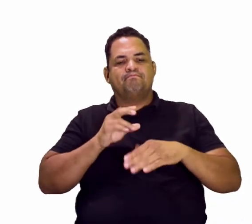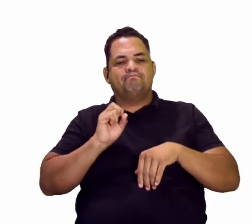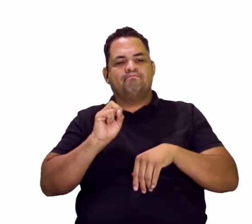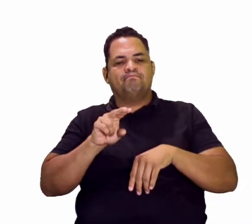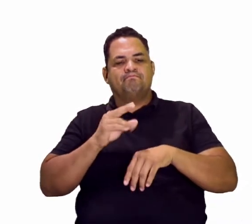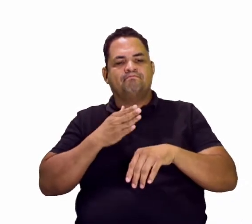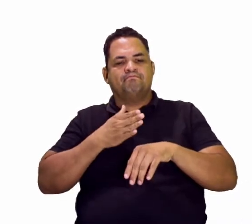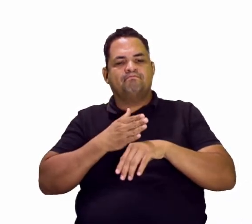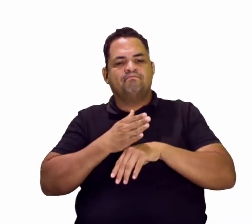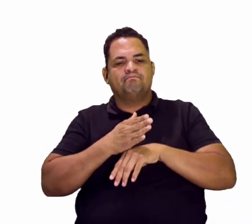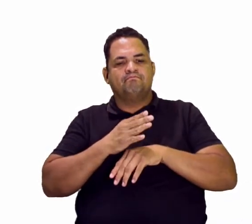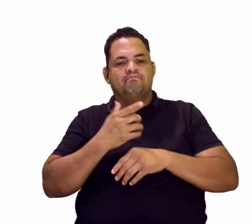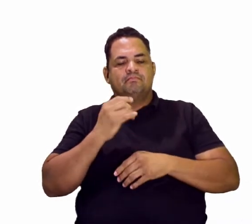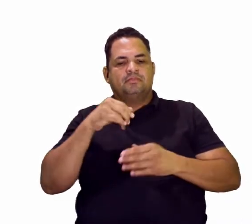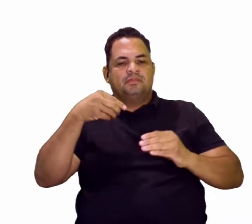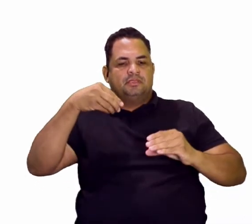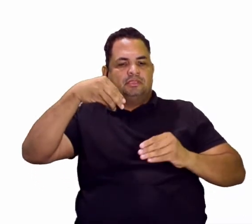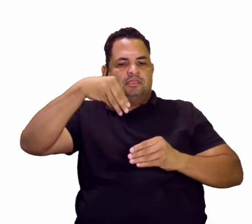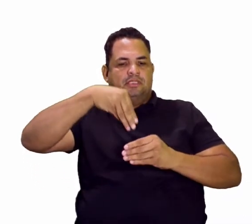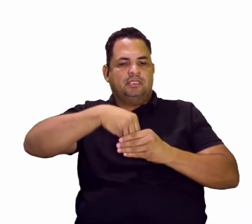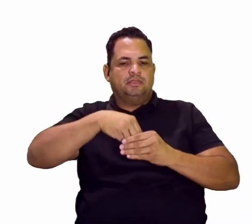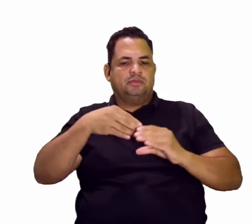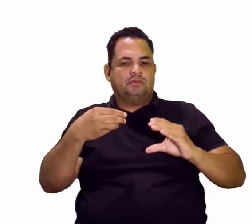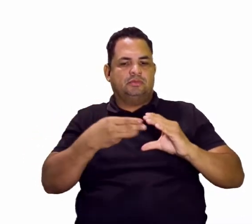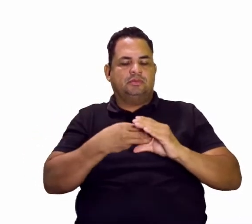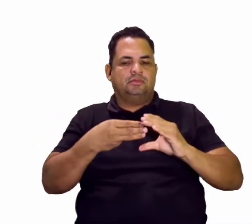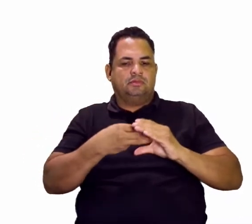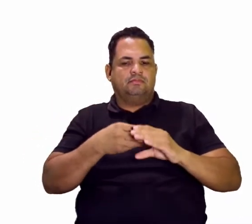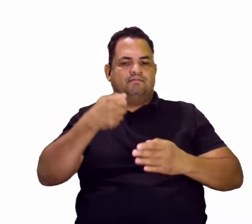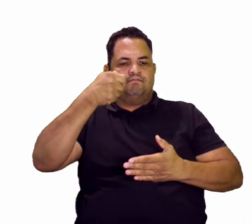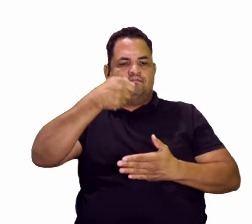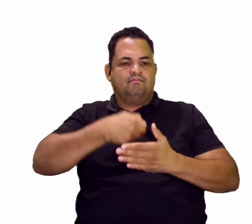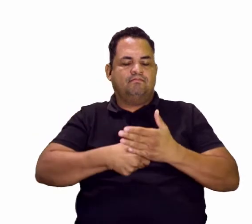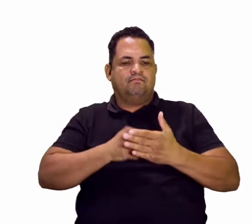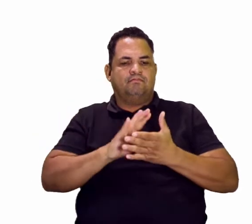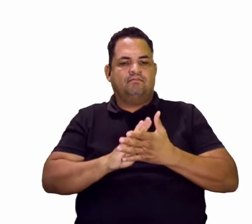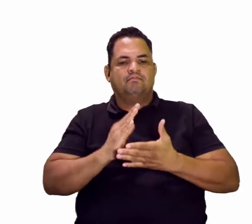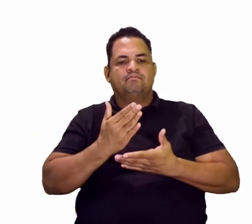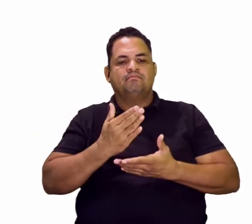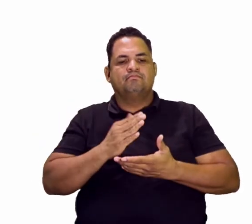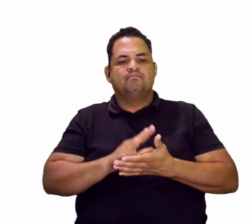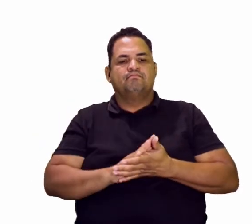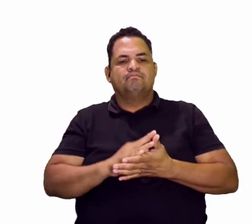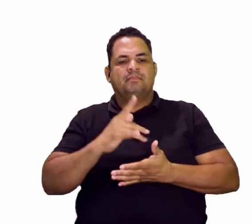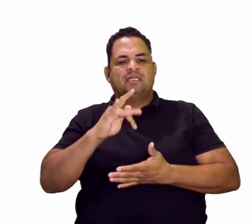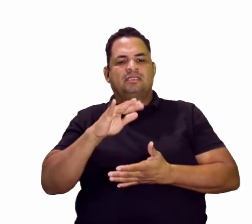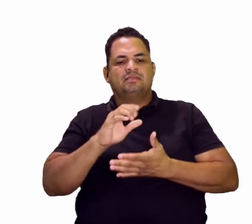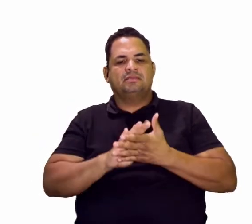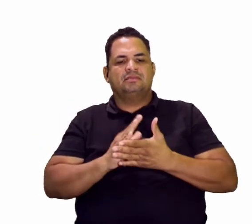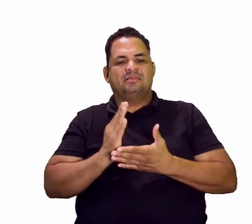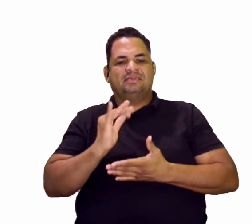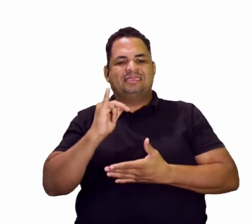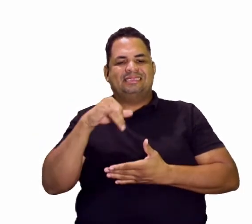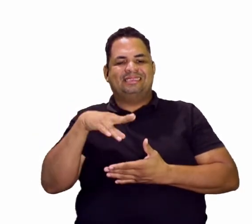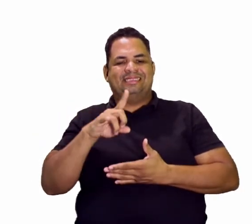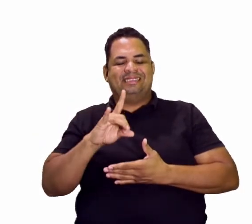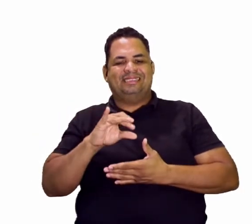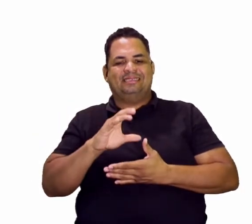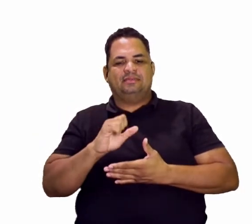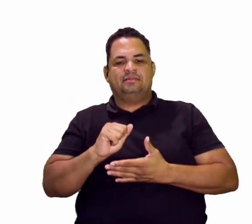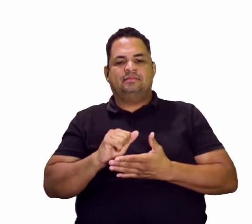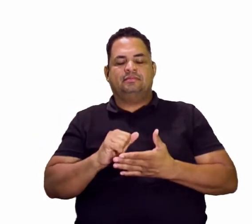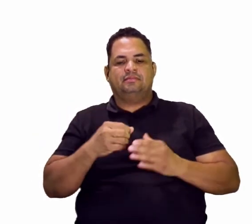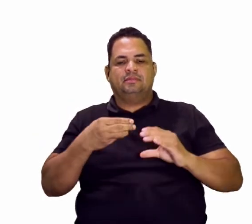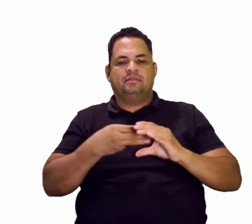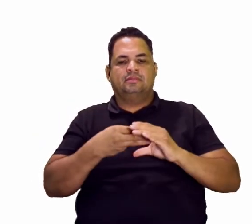intracelulares obrigatórios. D, parasitas intercelulares. Gente, intracelular é interno